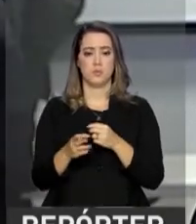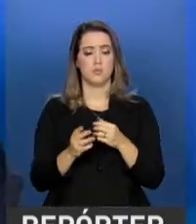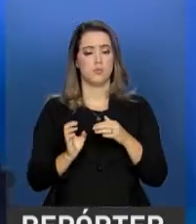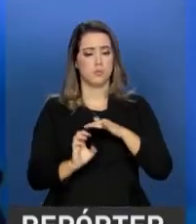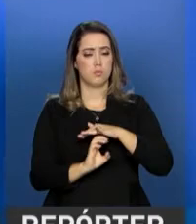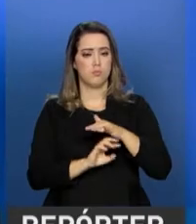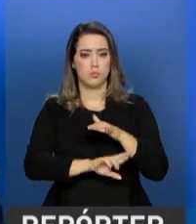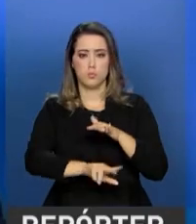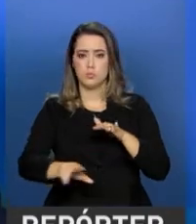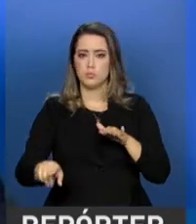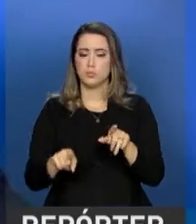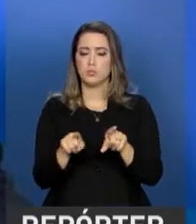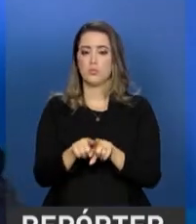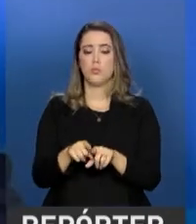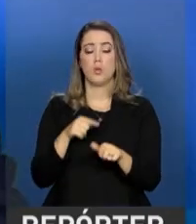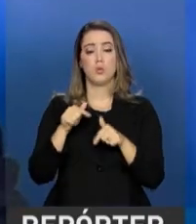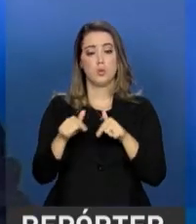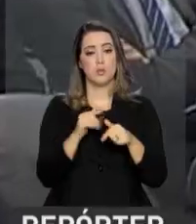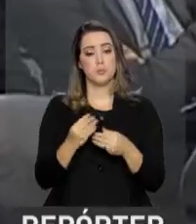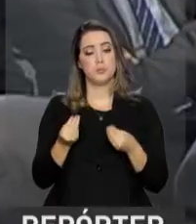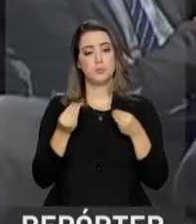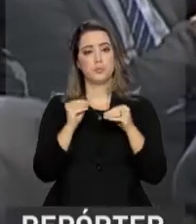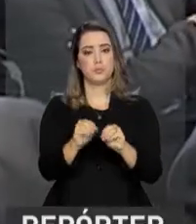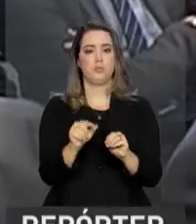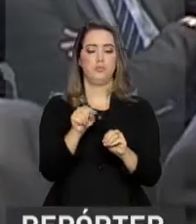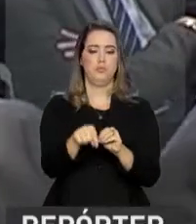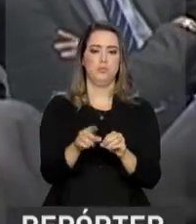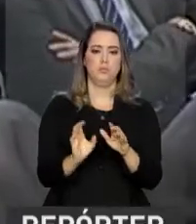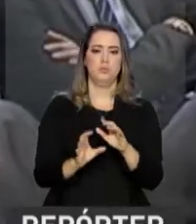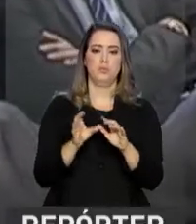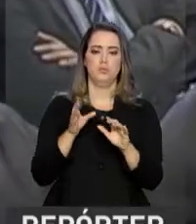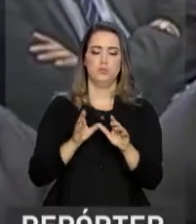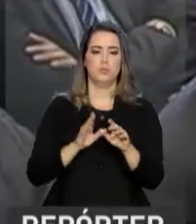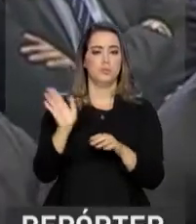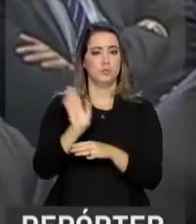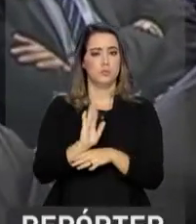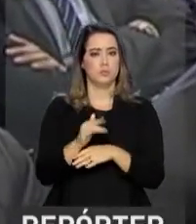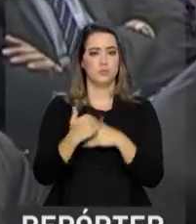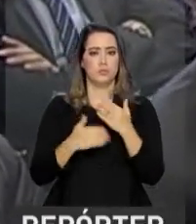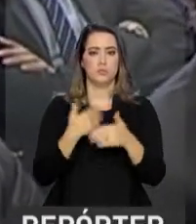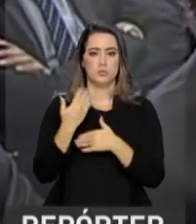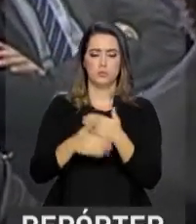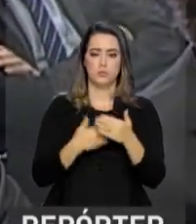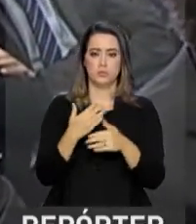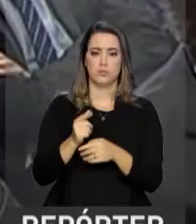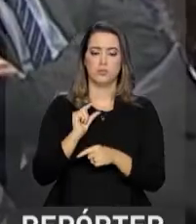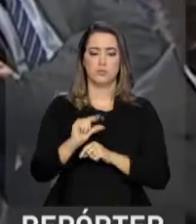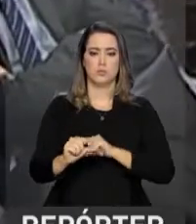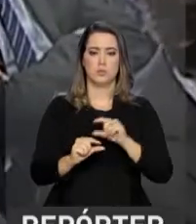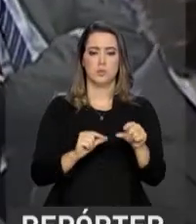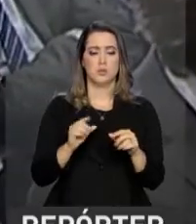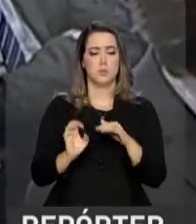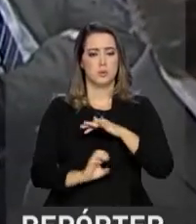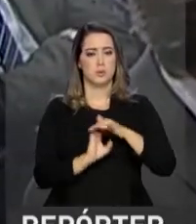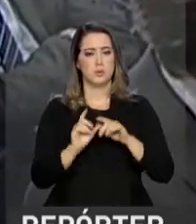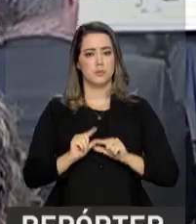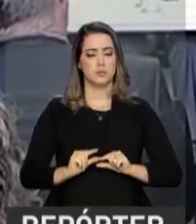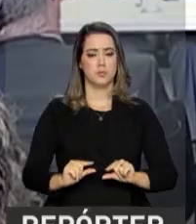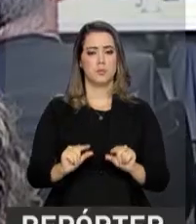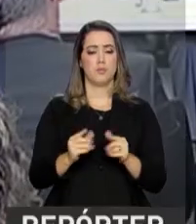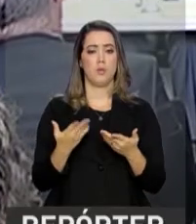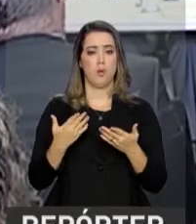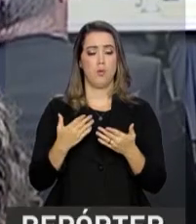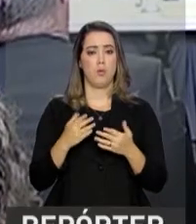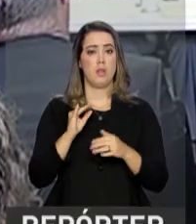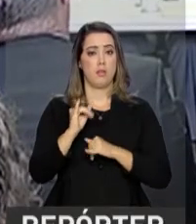tecnológica as ações vão fazer parte da plataforma do canal do desenvolvedor da pequena e microempresa o